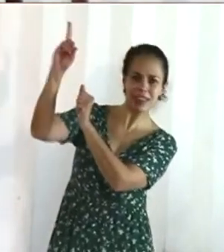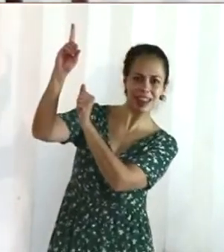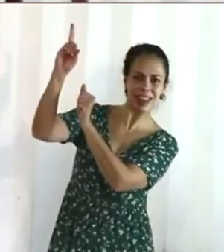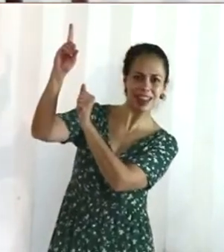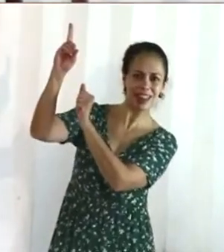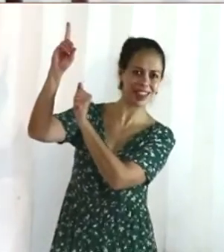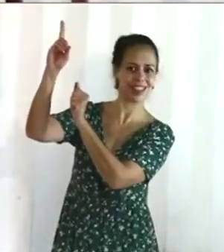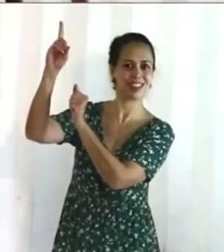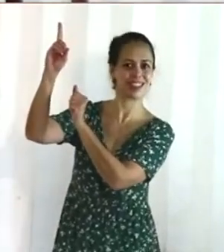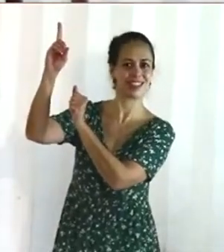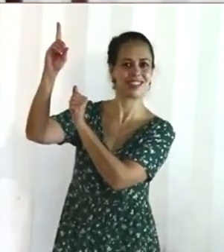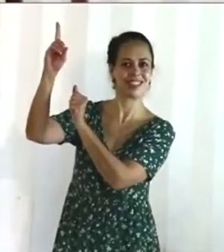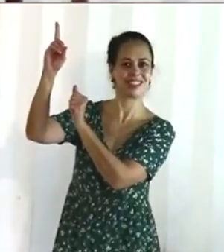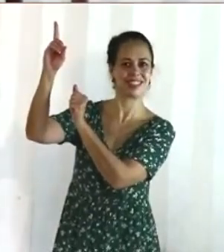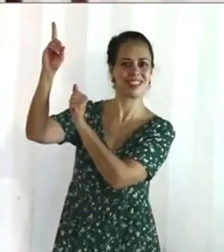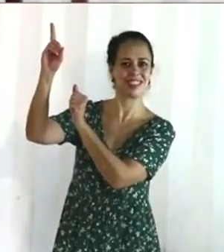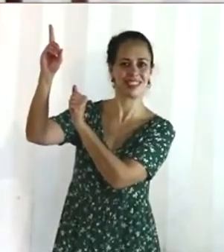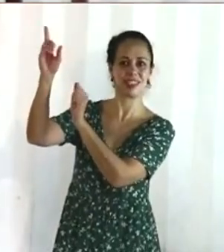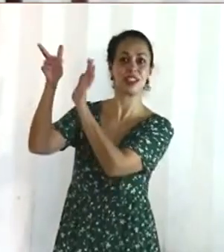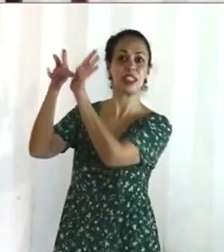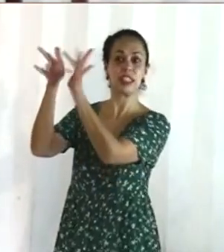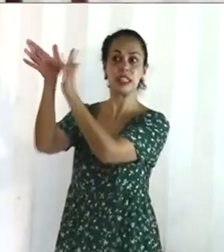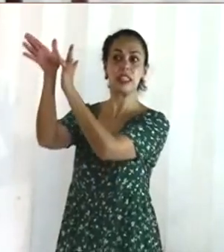mundo. Esse é